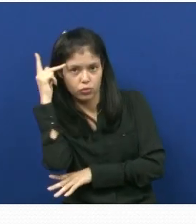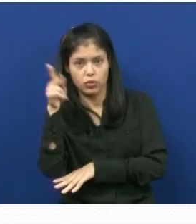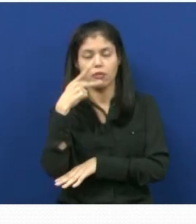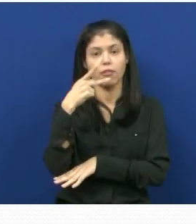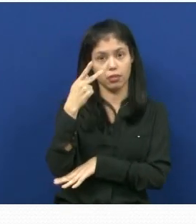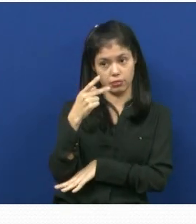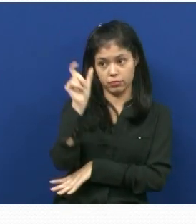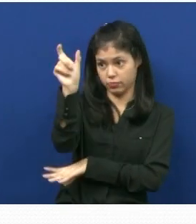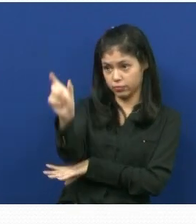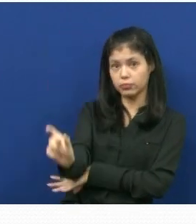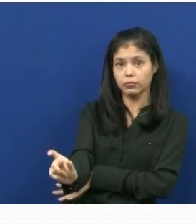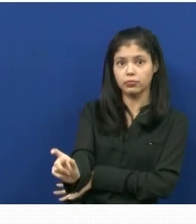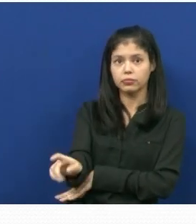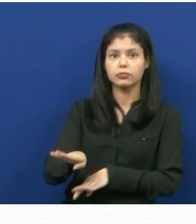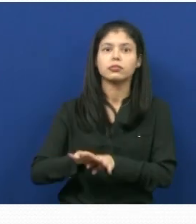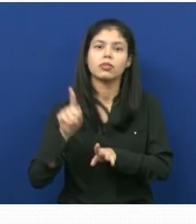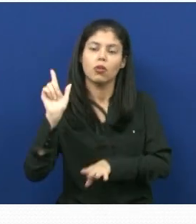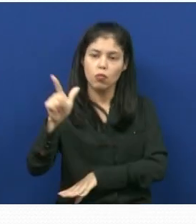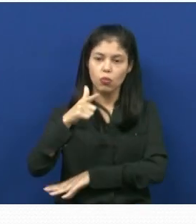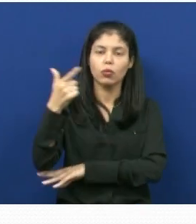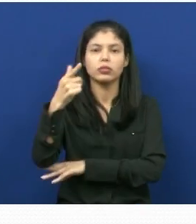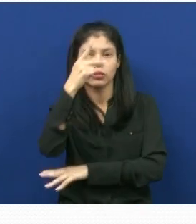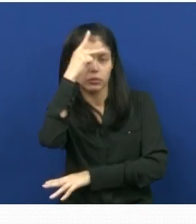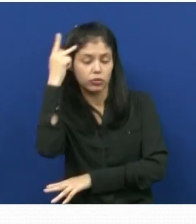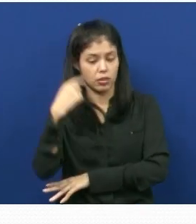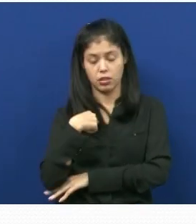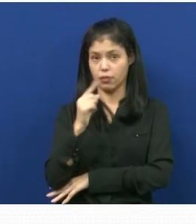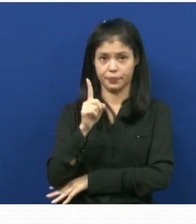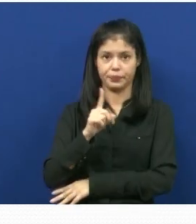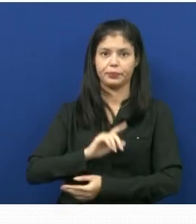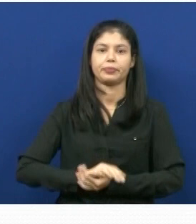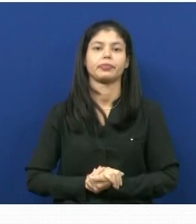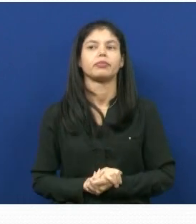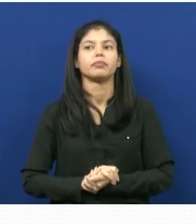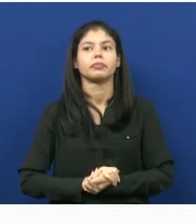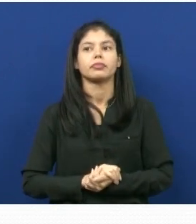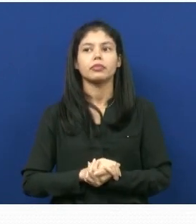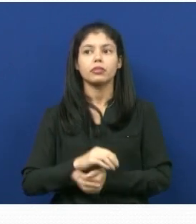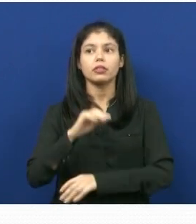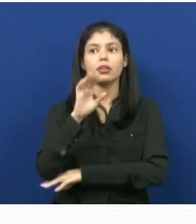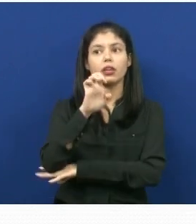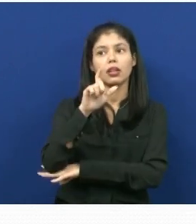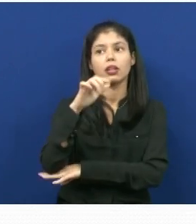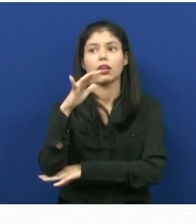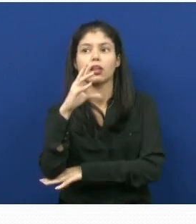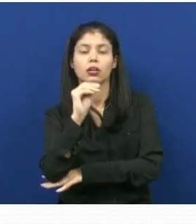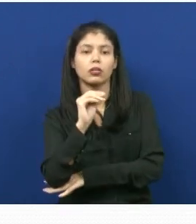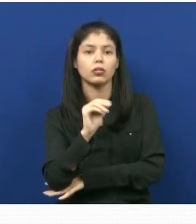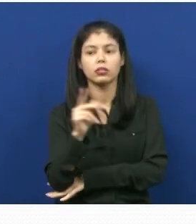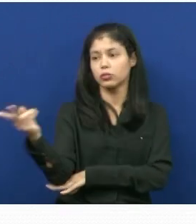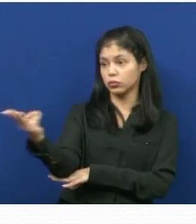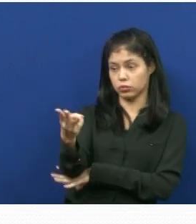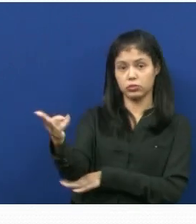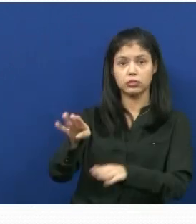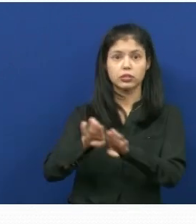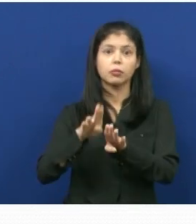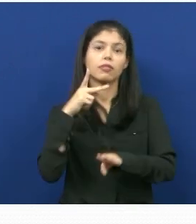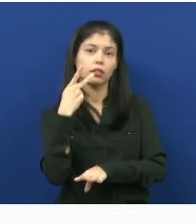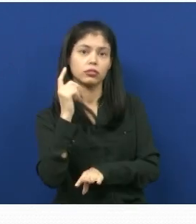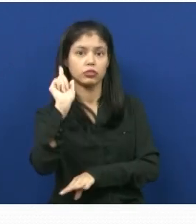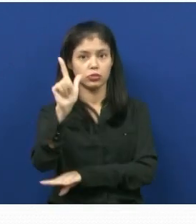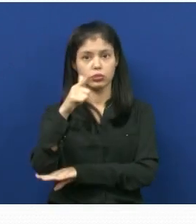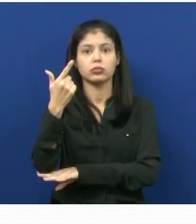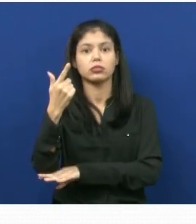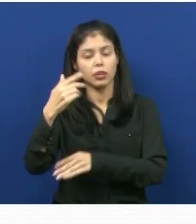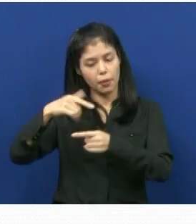quais estou referindo-me são outras que não eu. E no caso de ellos, ellas e ustedes, também estou falando